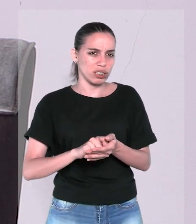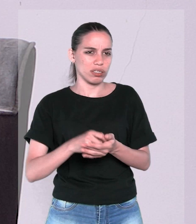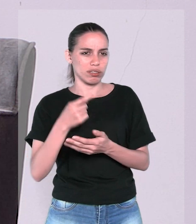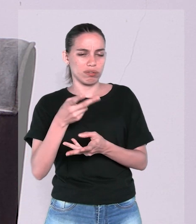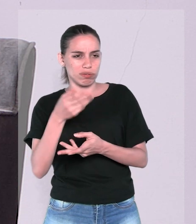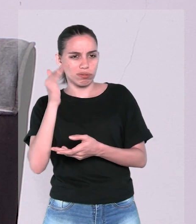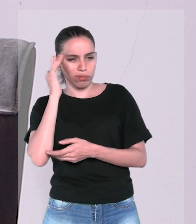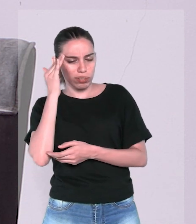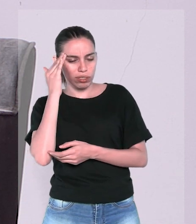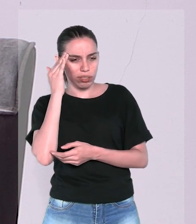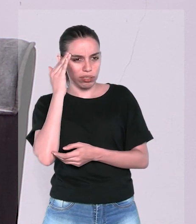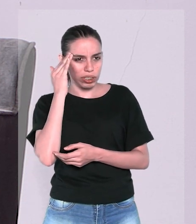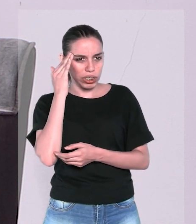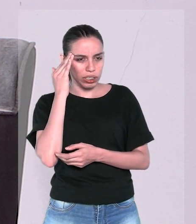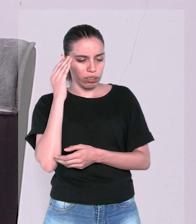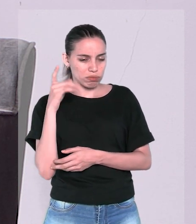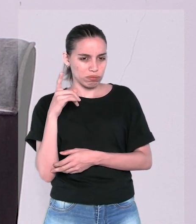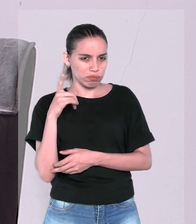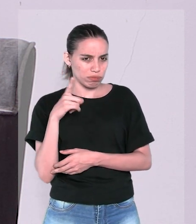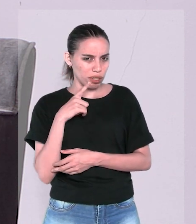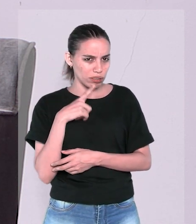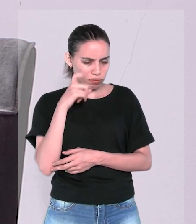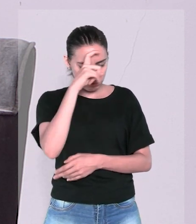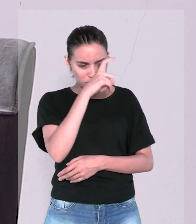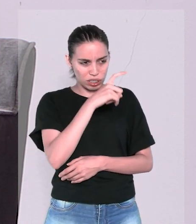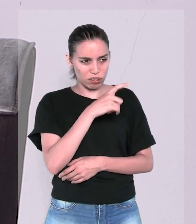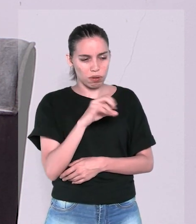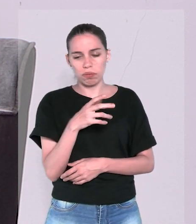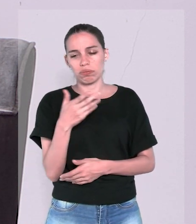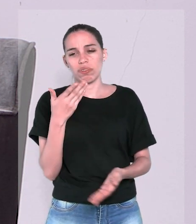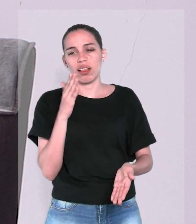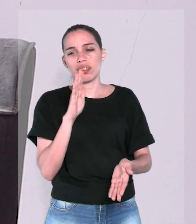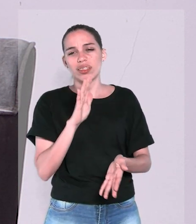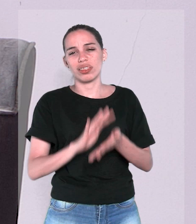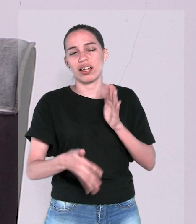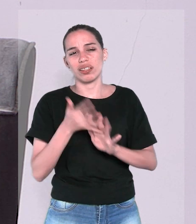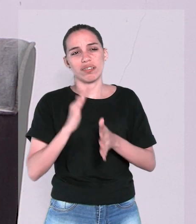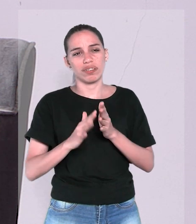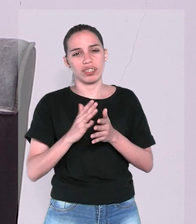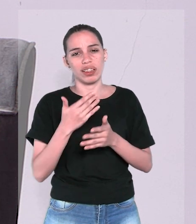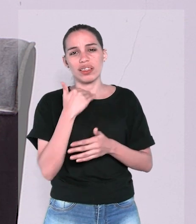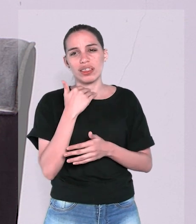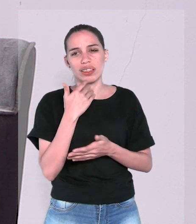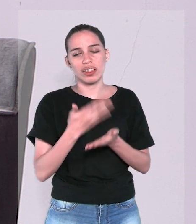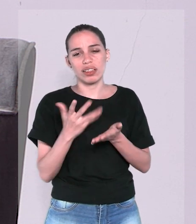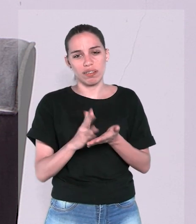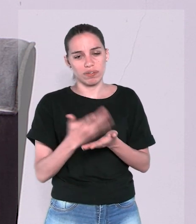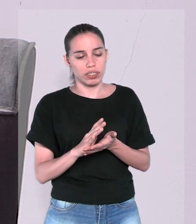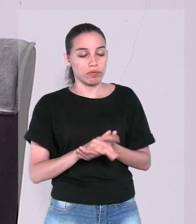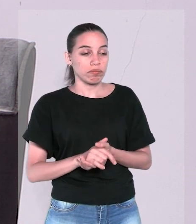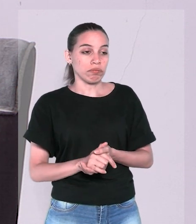com relação a outras regiões, outros países considerados supostamente com educação de